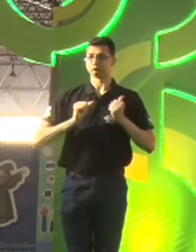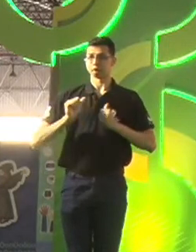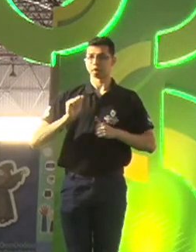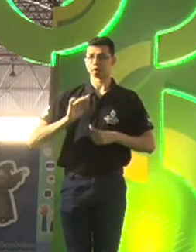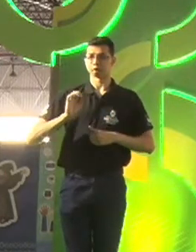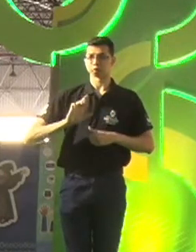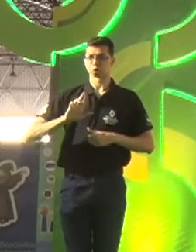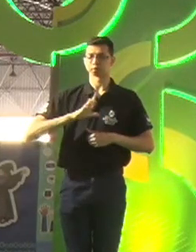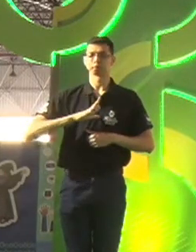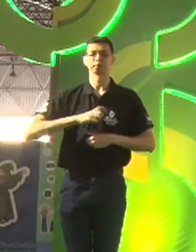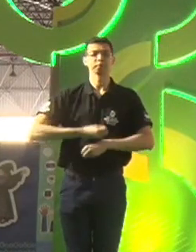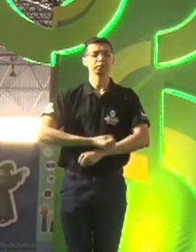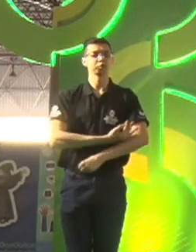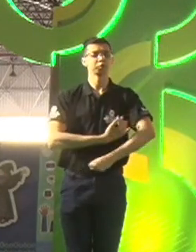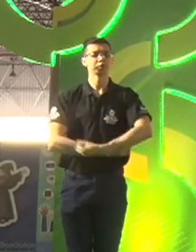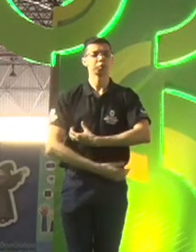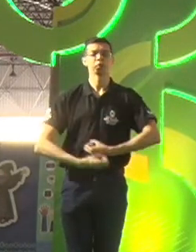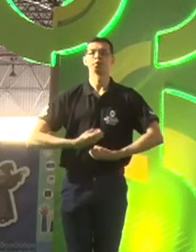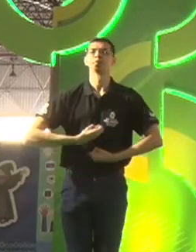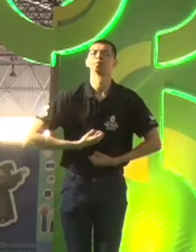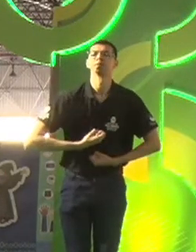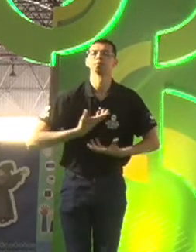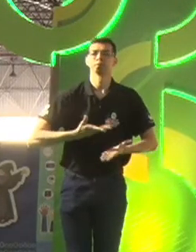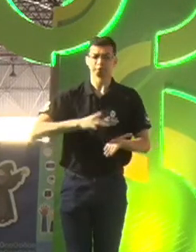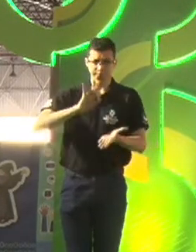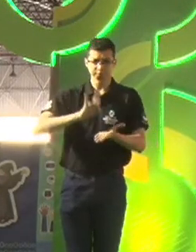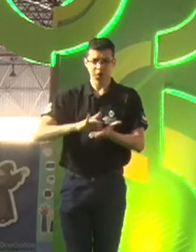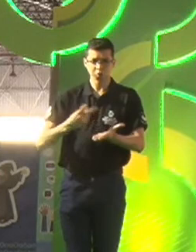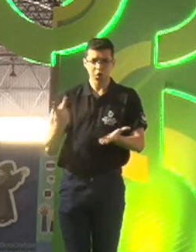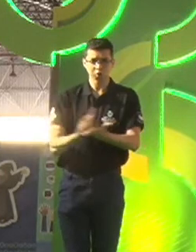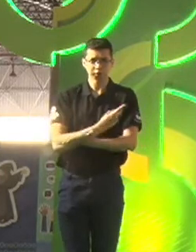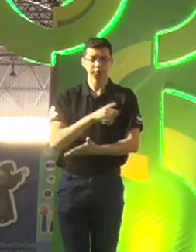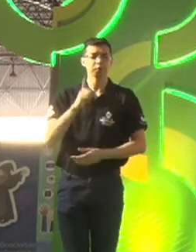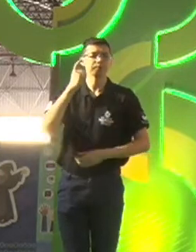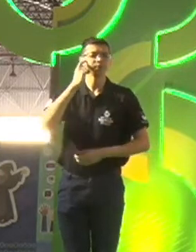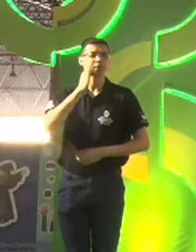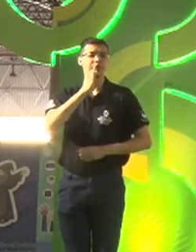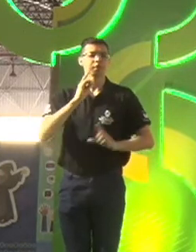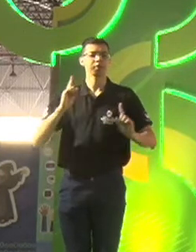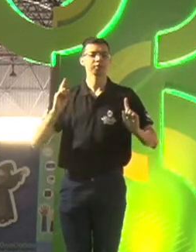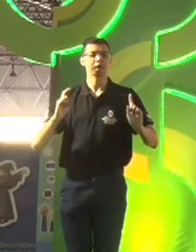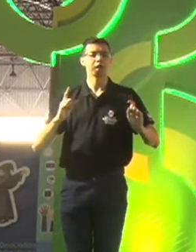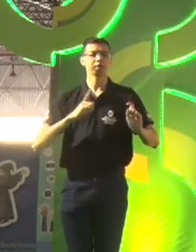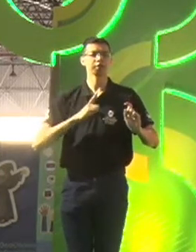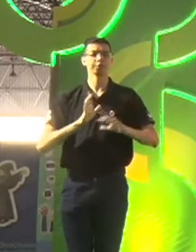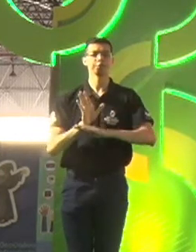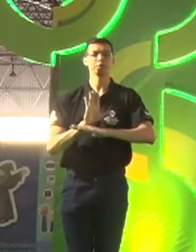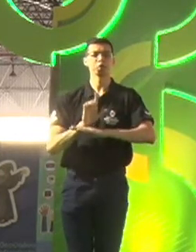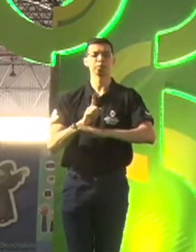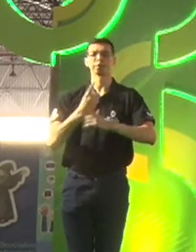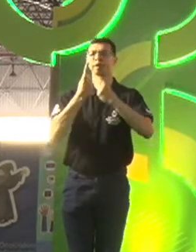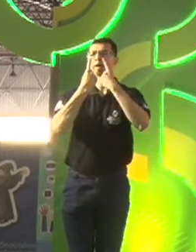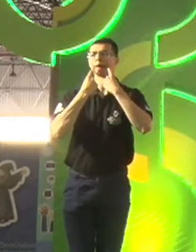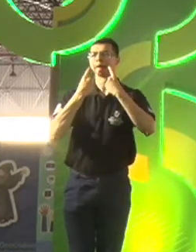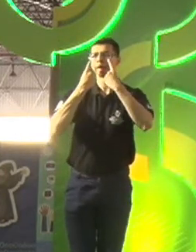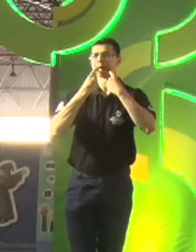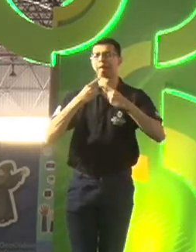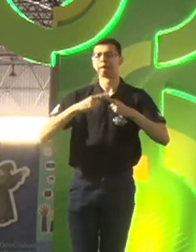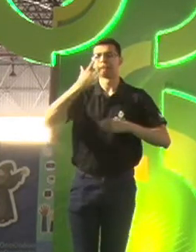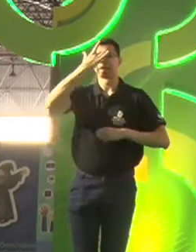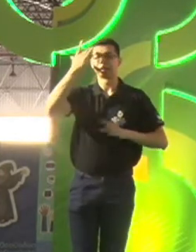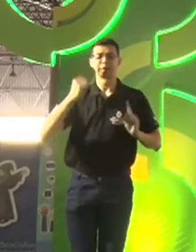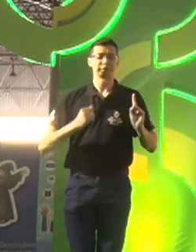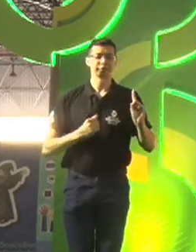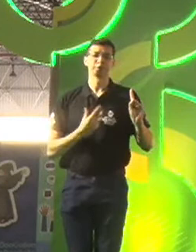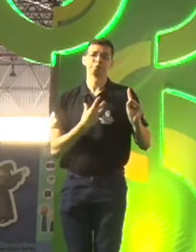sentimento ali aquilo de fato está acontecendo Pensa numa cena de filme que fez você chorar porque a pessoa tava lá chorando